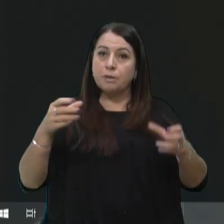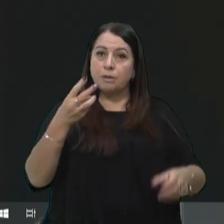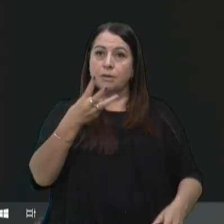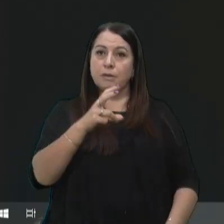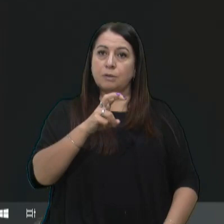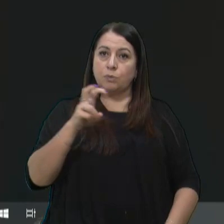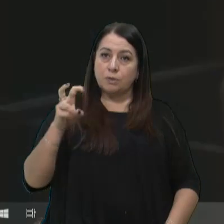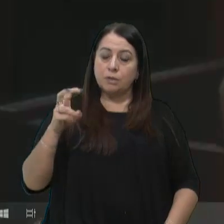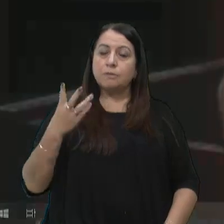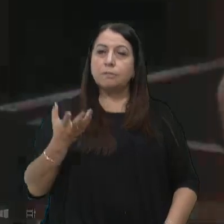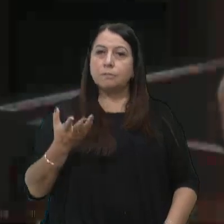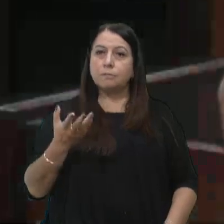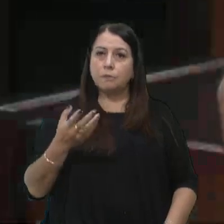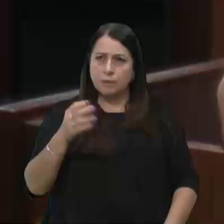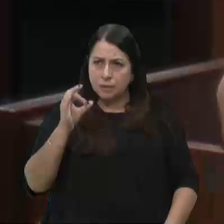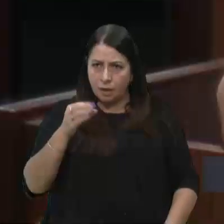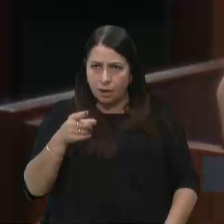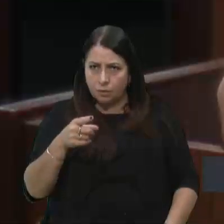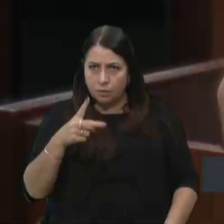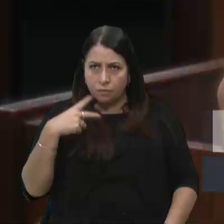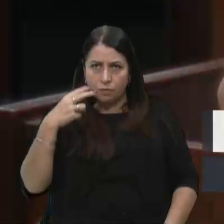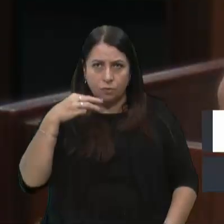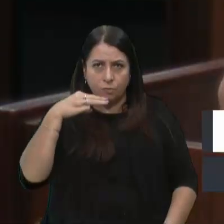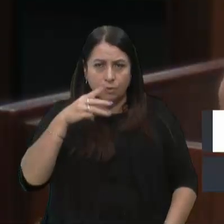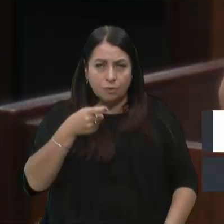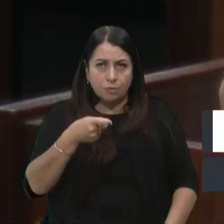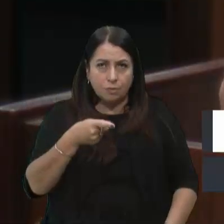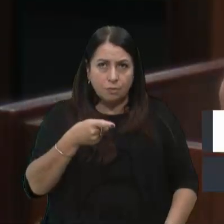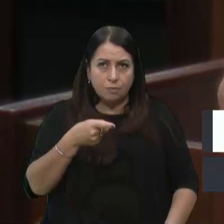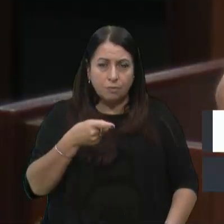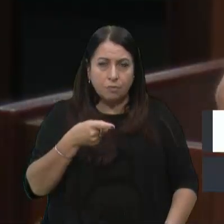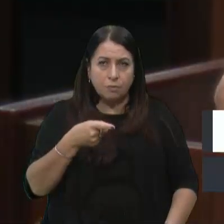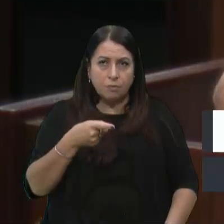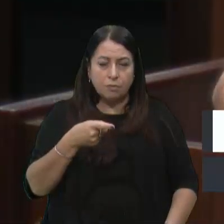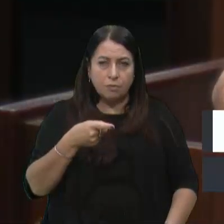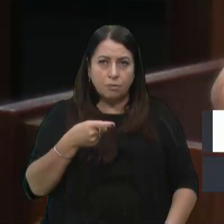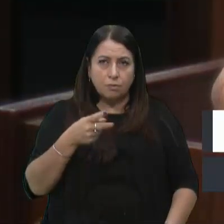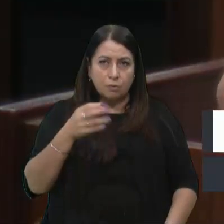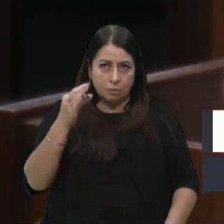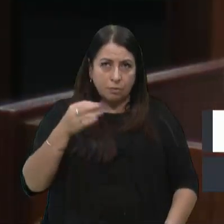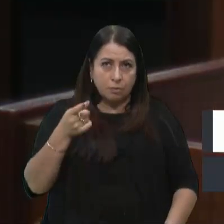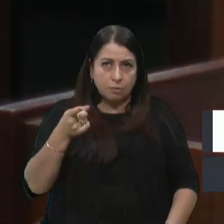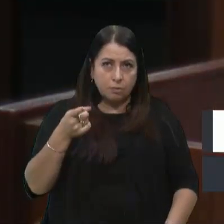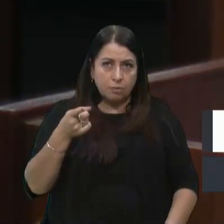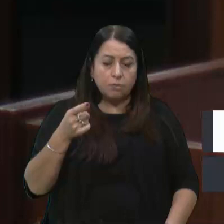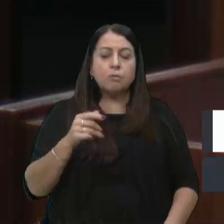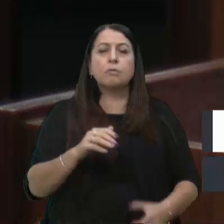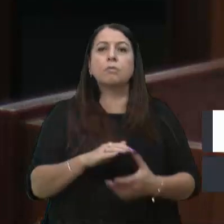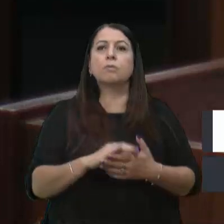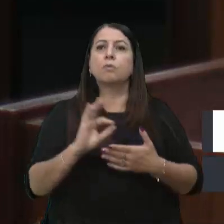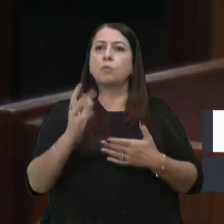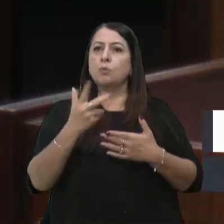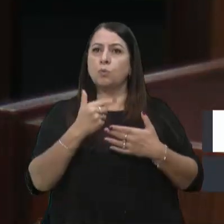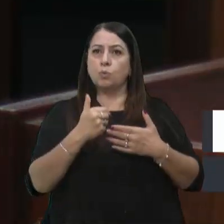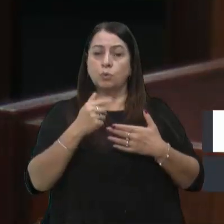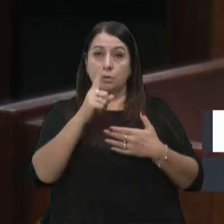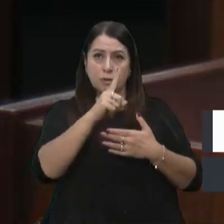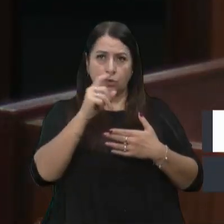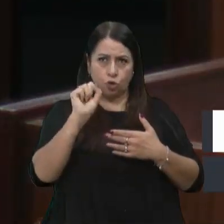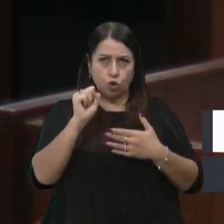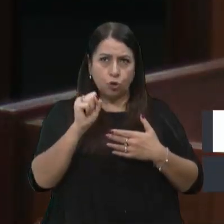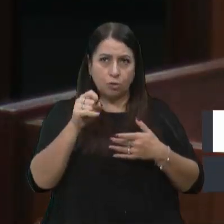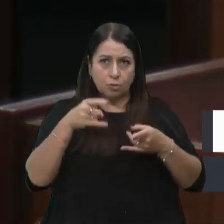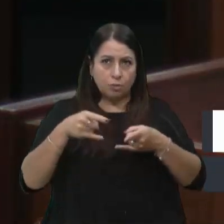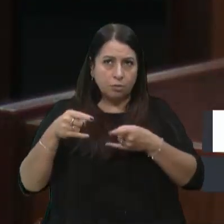355 tô correto vereador não mas estou correto né isso todo mundo sabe que ela é 118